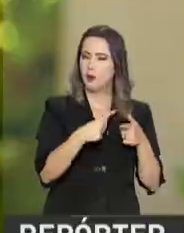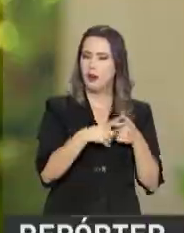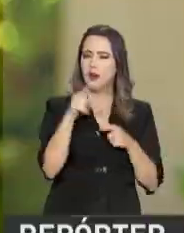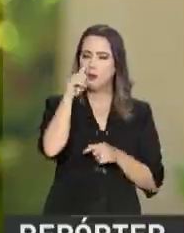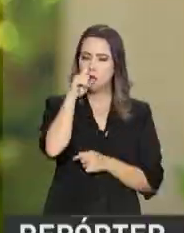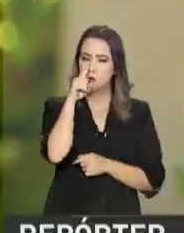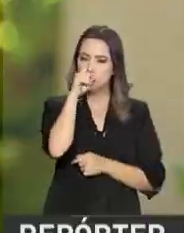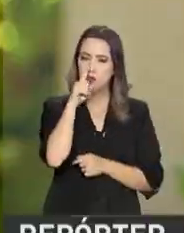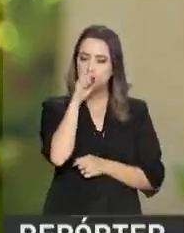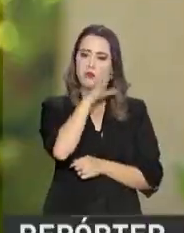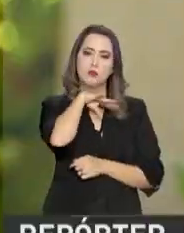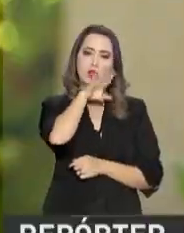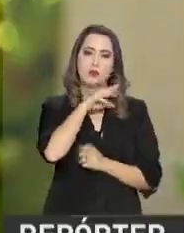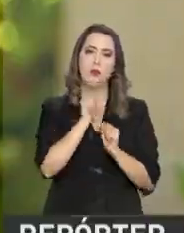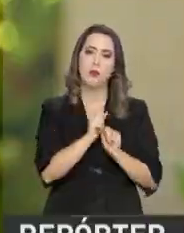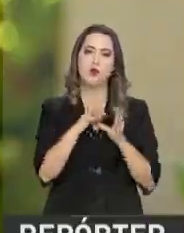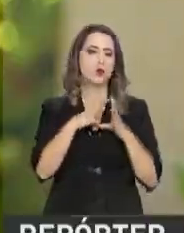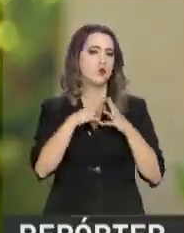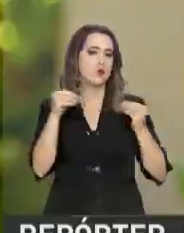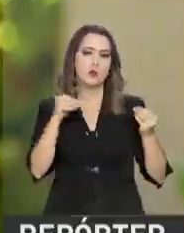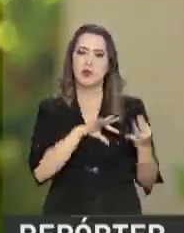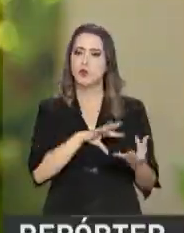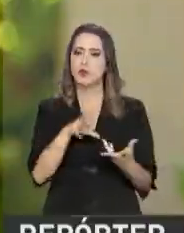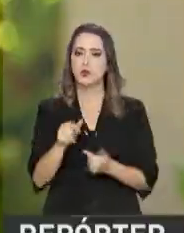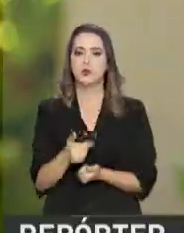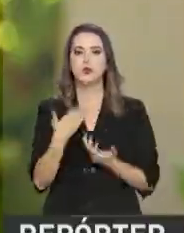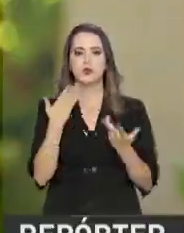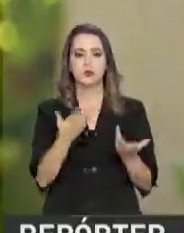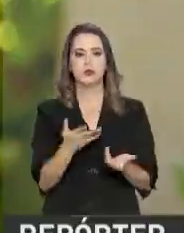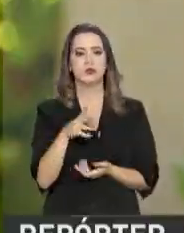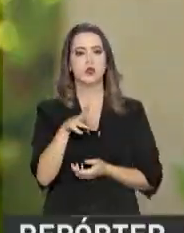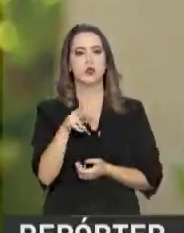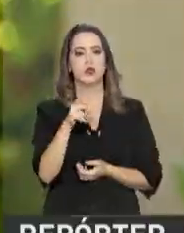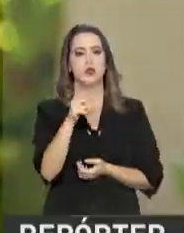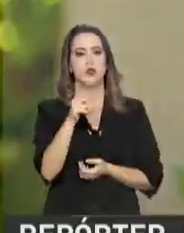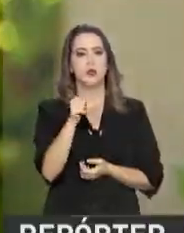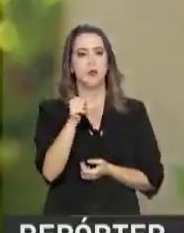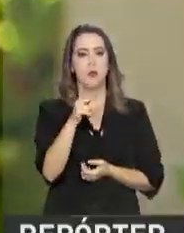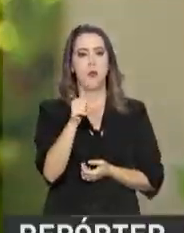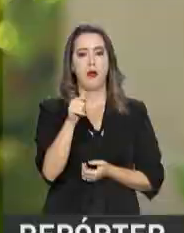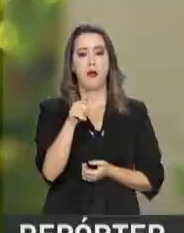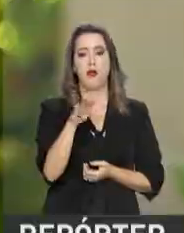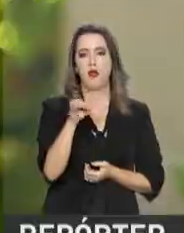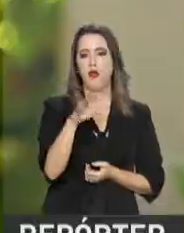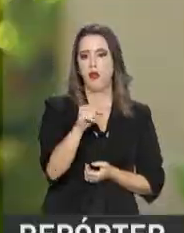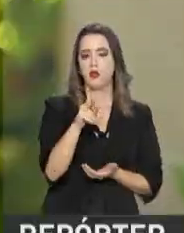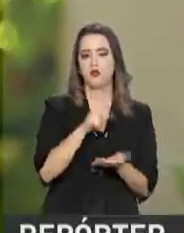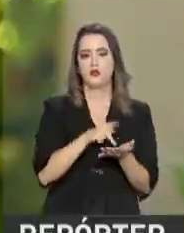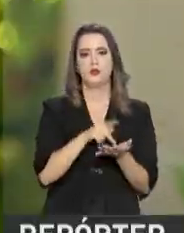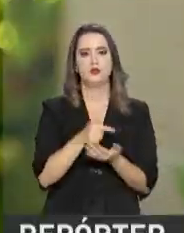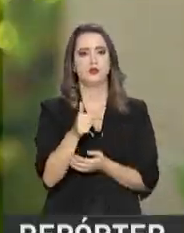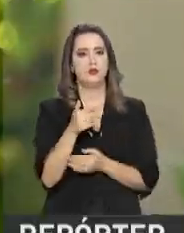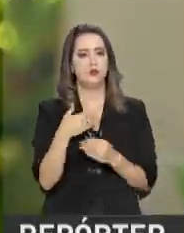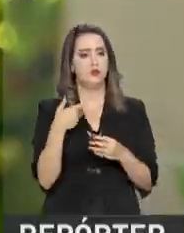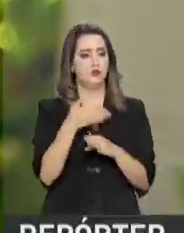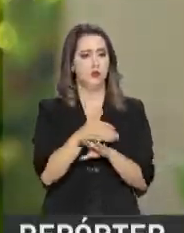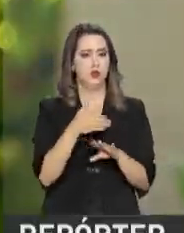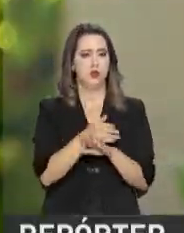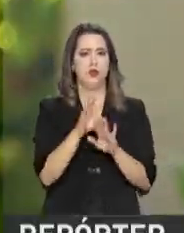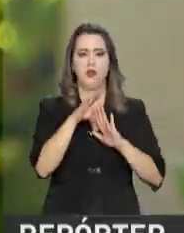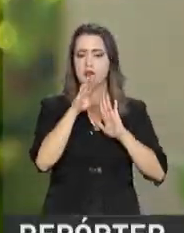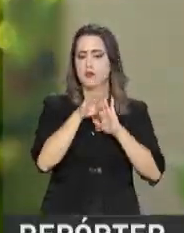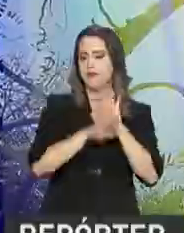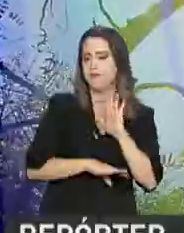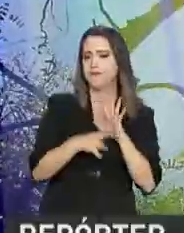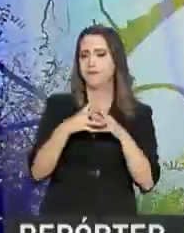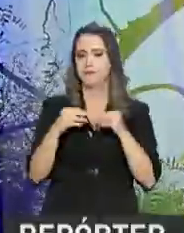pode vir a ser distinta futuramente é o caso do papai vai a geladeira que ainda não está nessa lista mas ele futuramente pode estar por conta